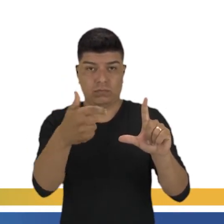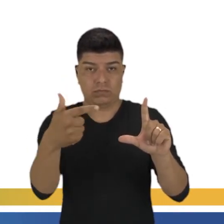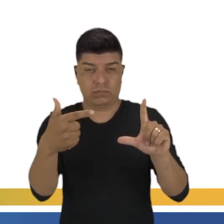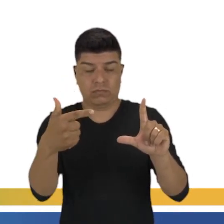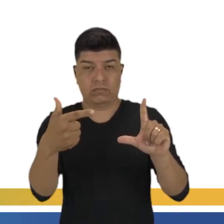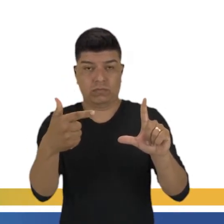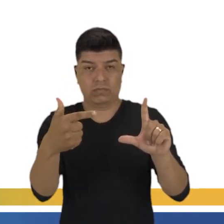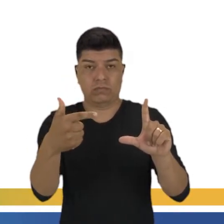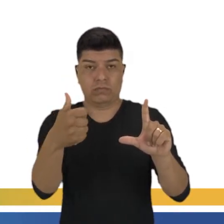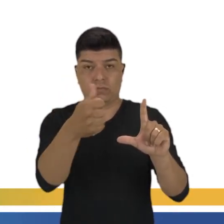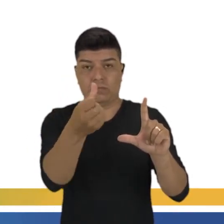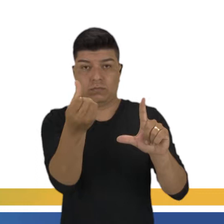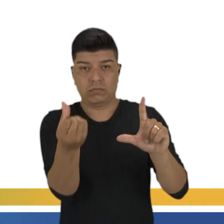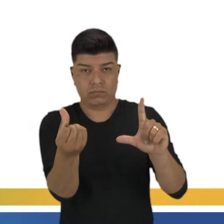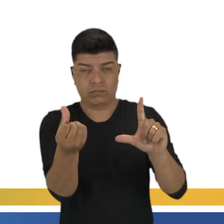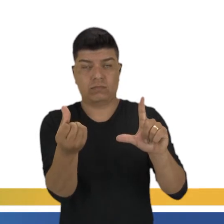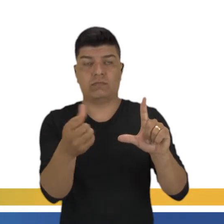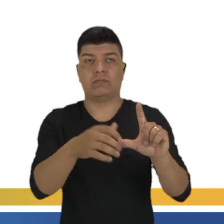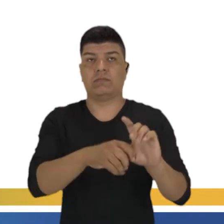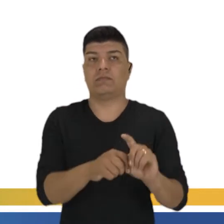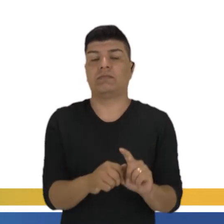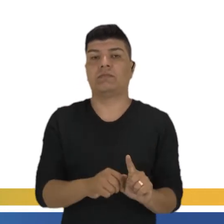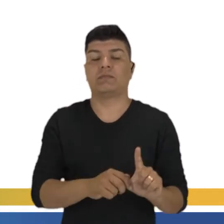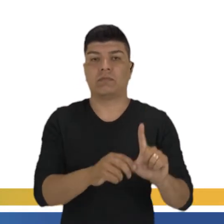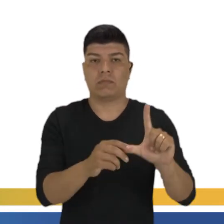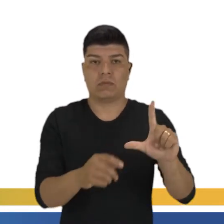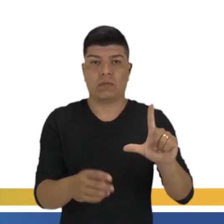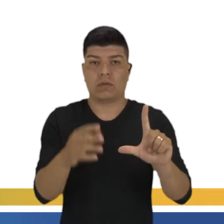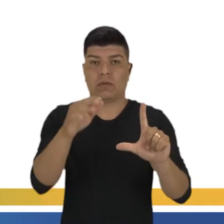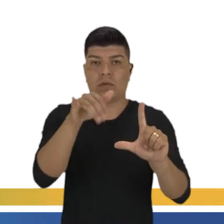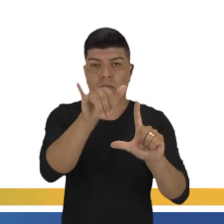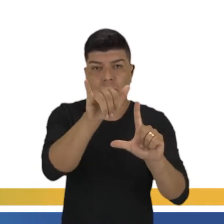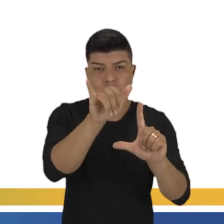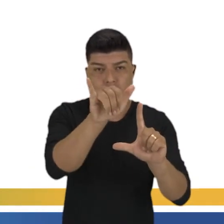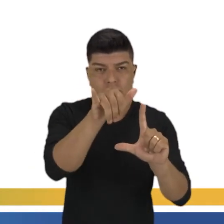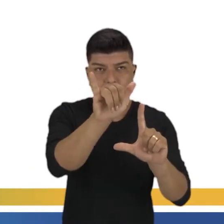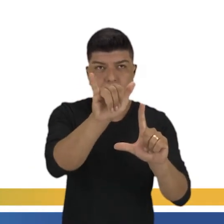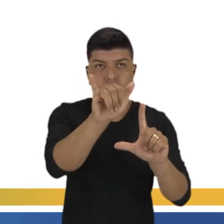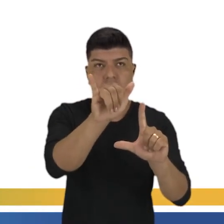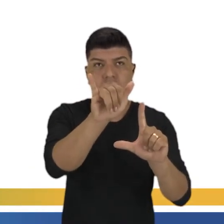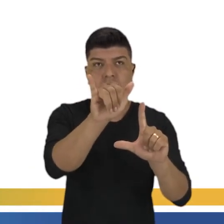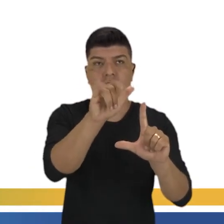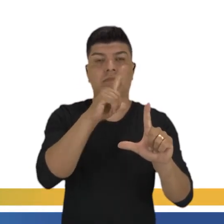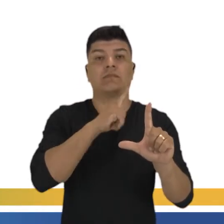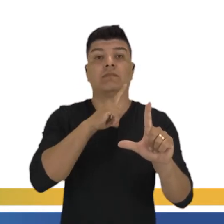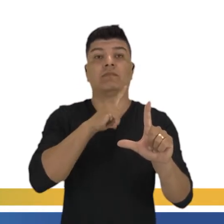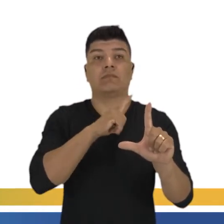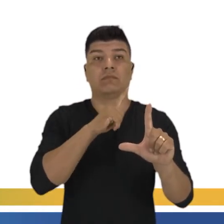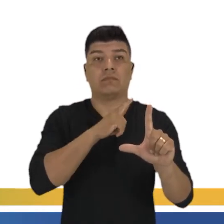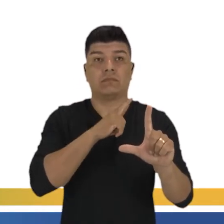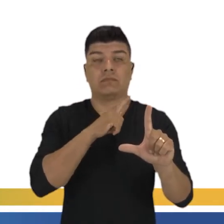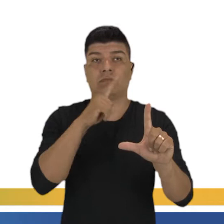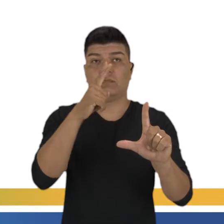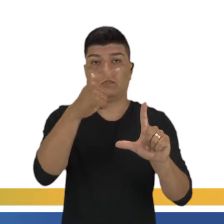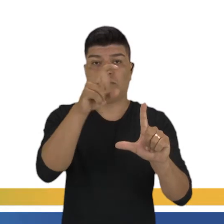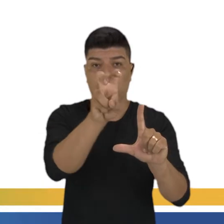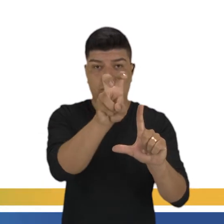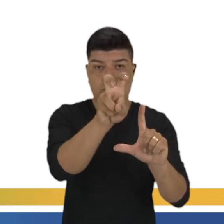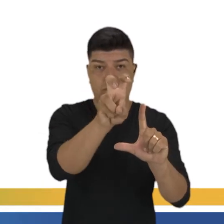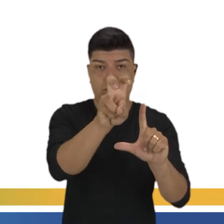12 e 16. No eixo dos y, nós temos os pontos